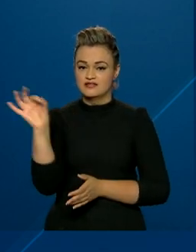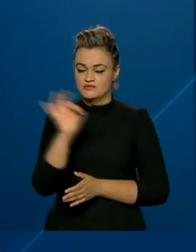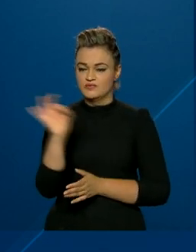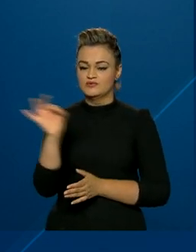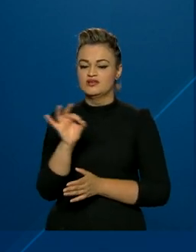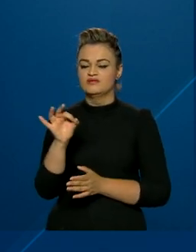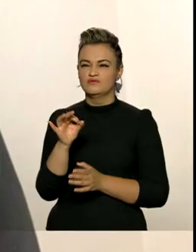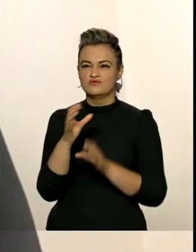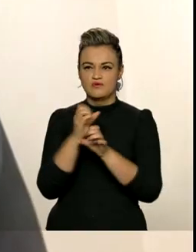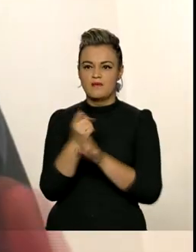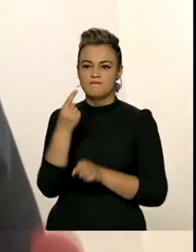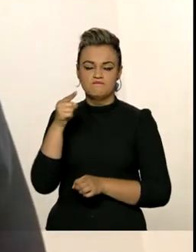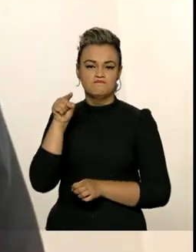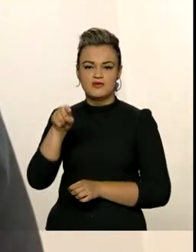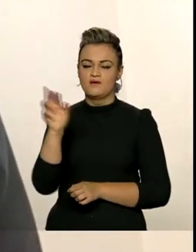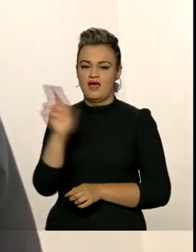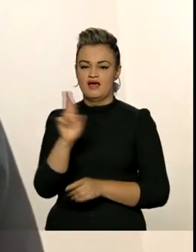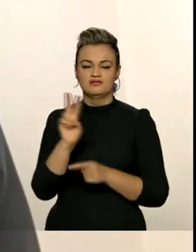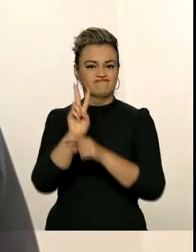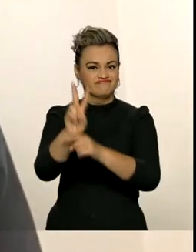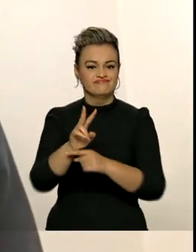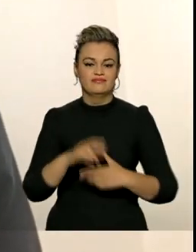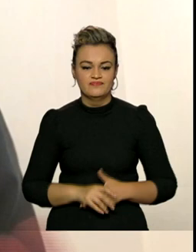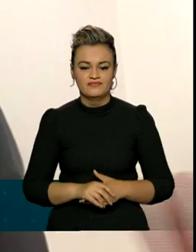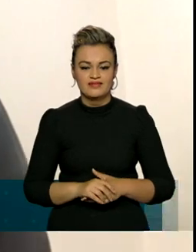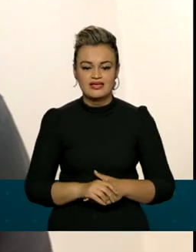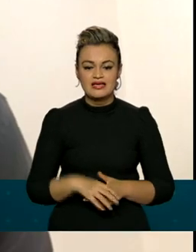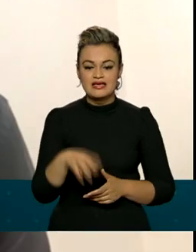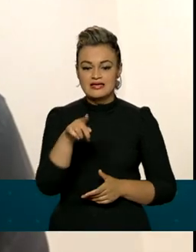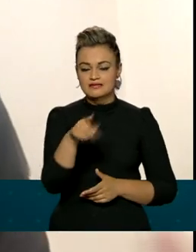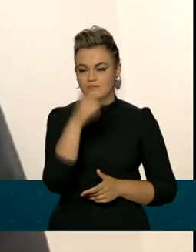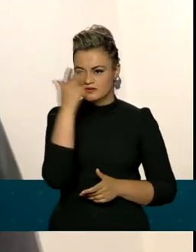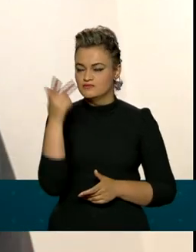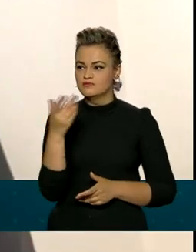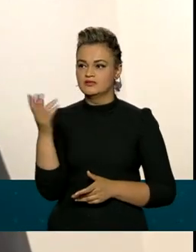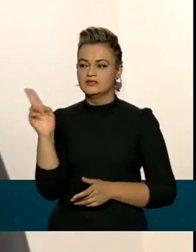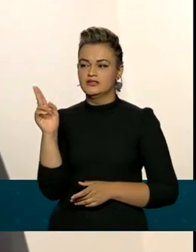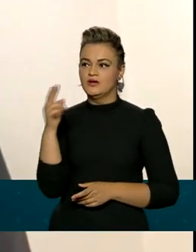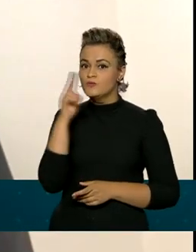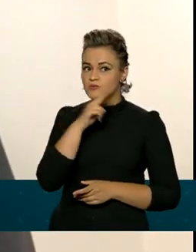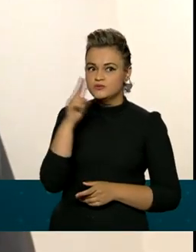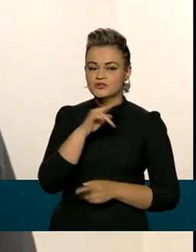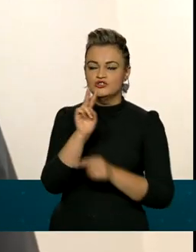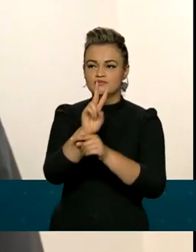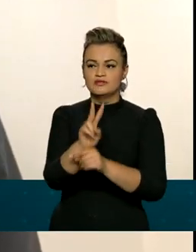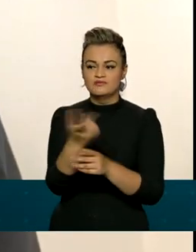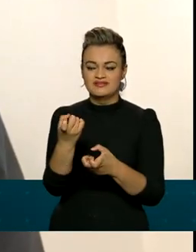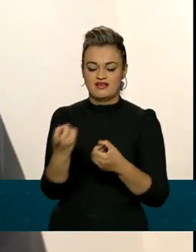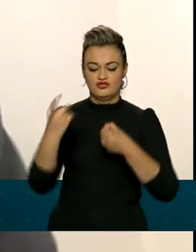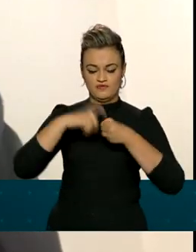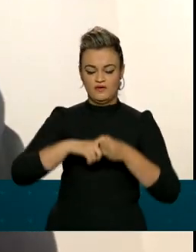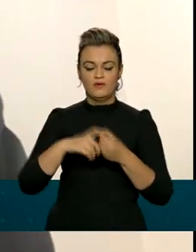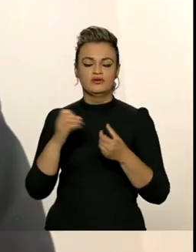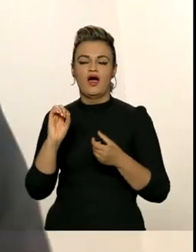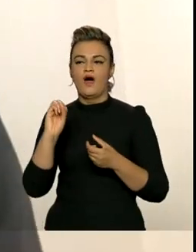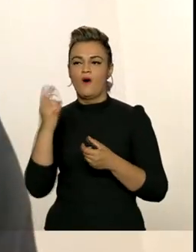aplicações de até mil reais estão querendo formar sua reserva de emergência para investidores que querem melhorar sua